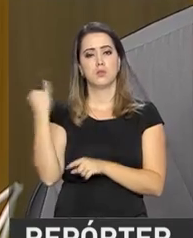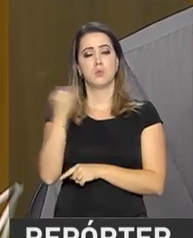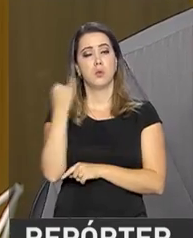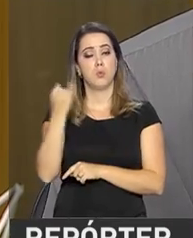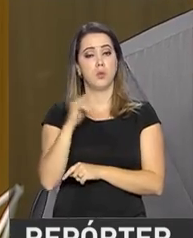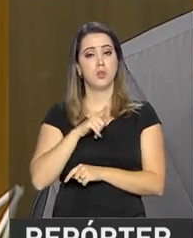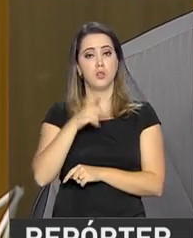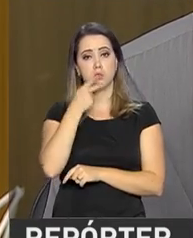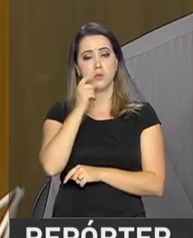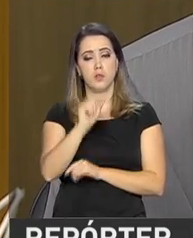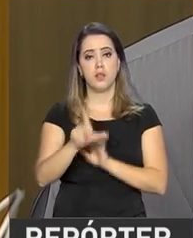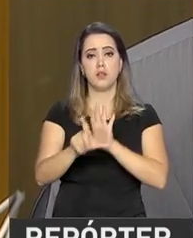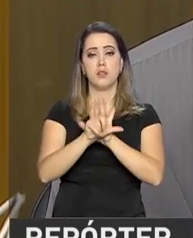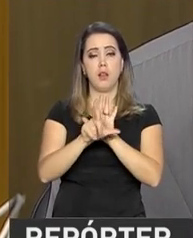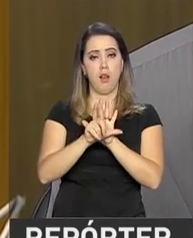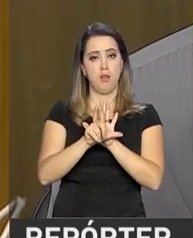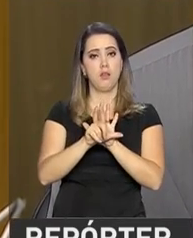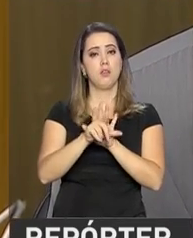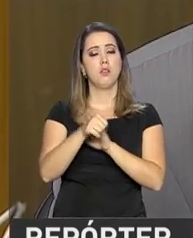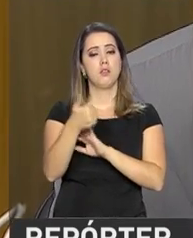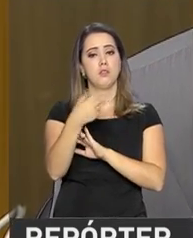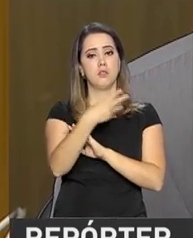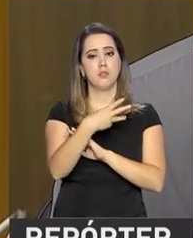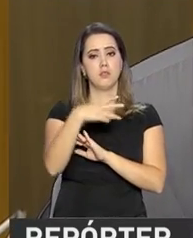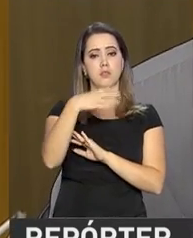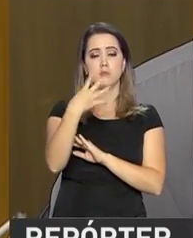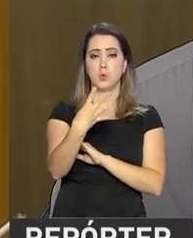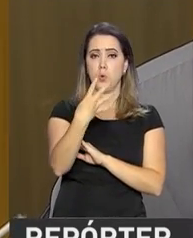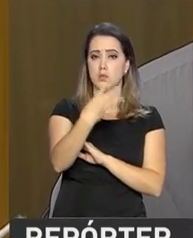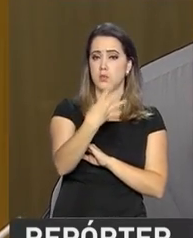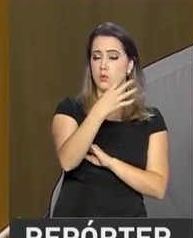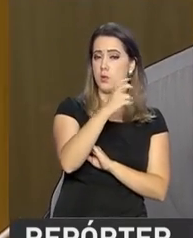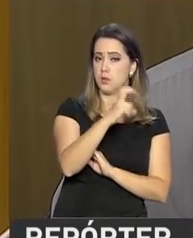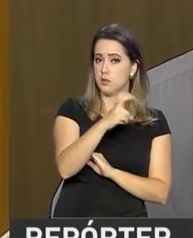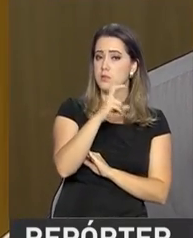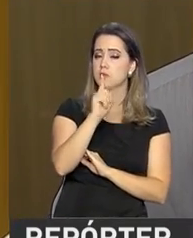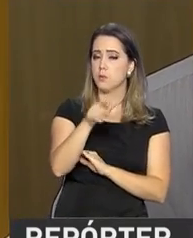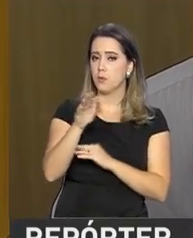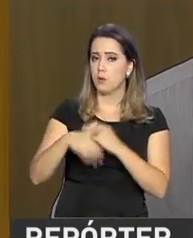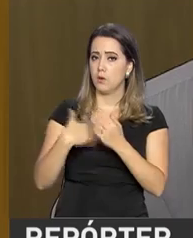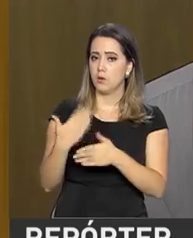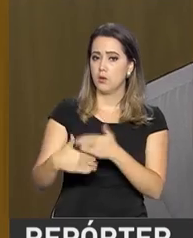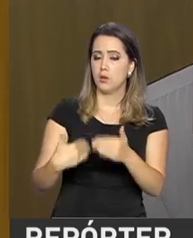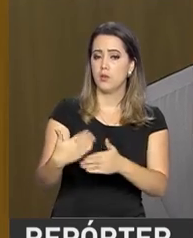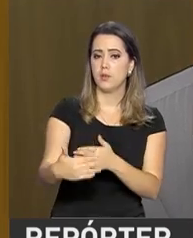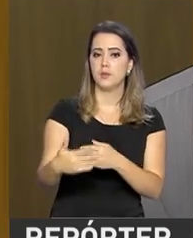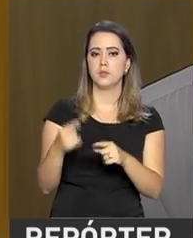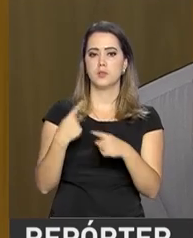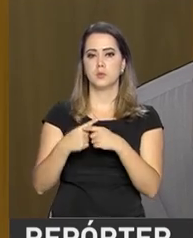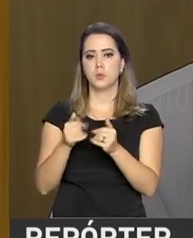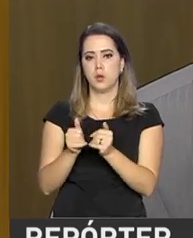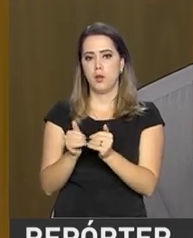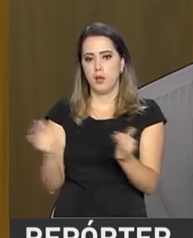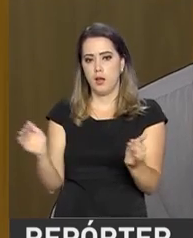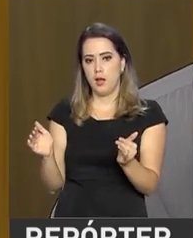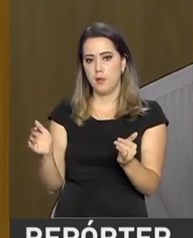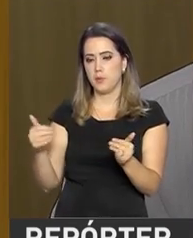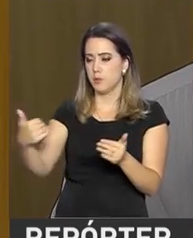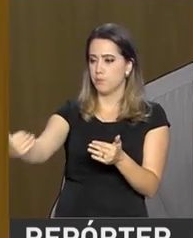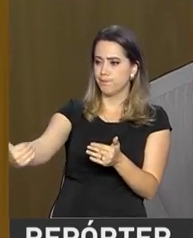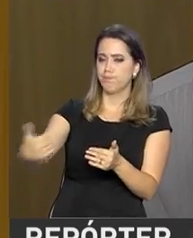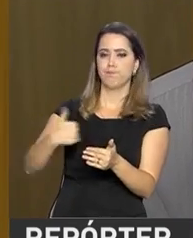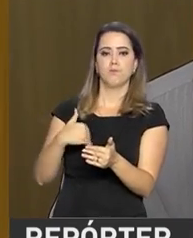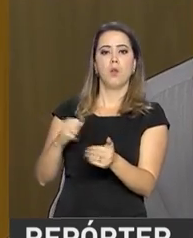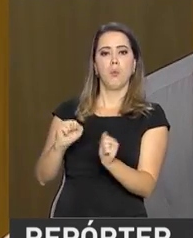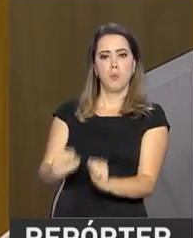lei 3445 é que ela no brasil representa um grande avanço no trato da questão migratória no brasil é a visita do ministro